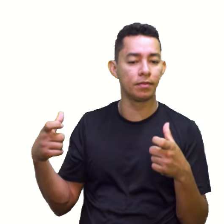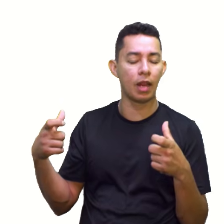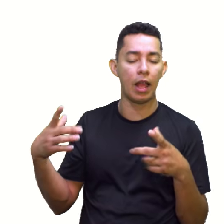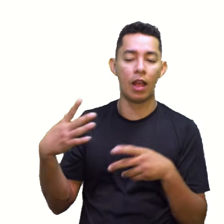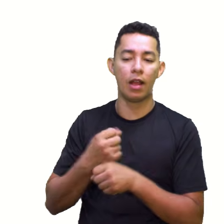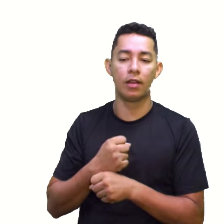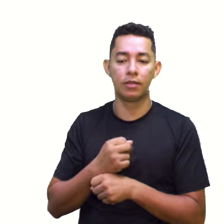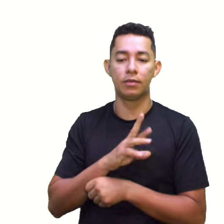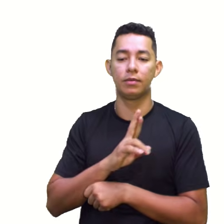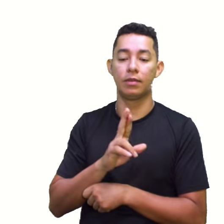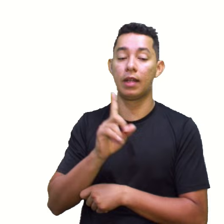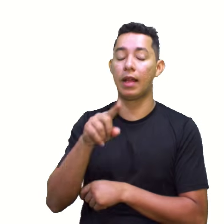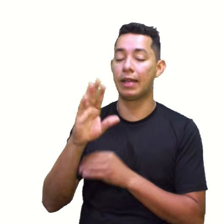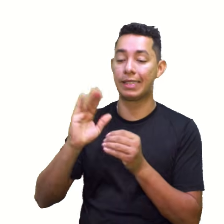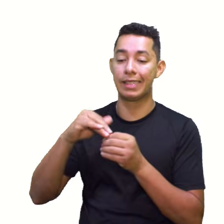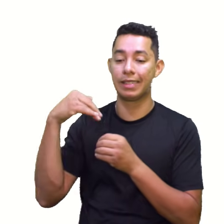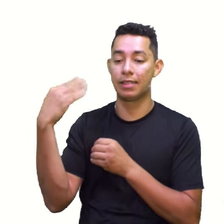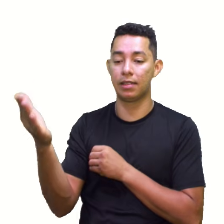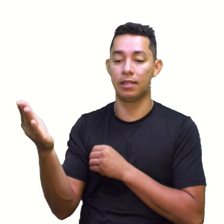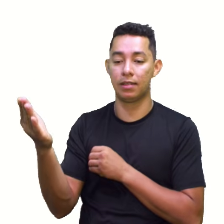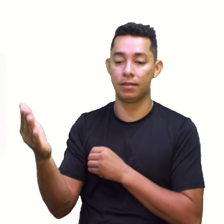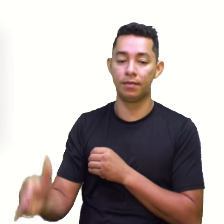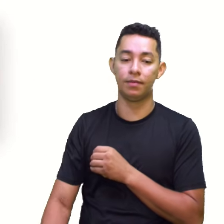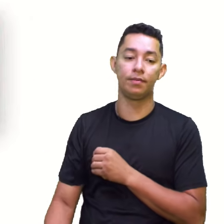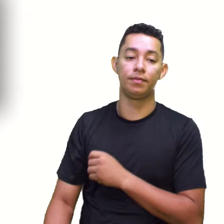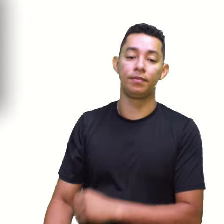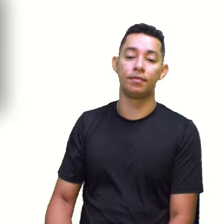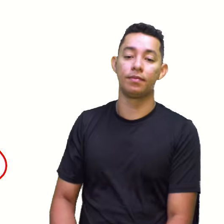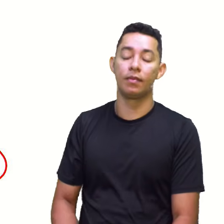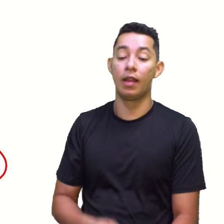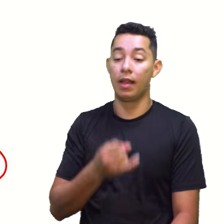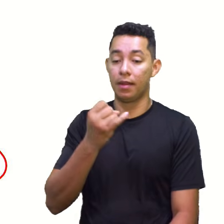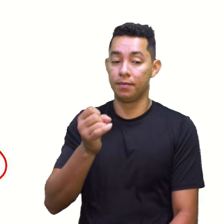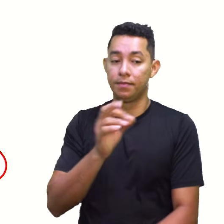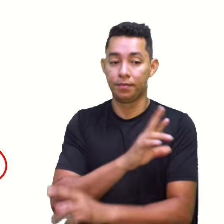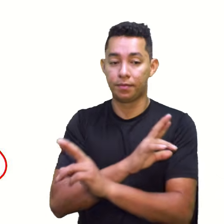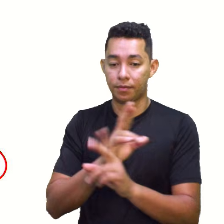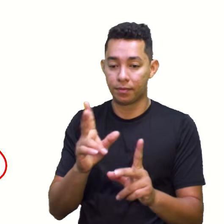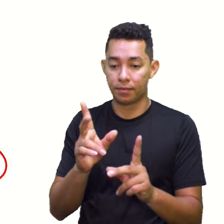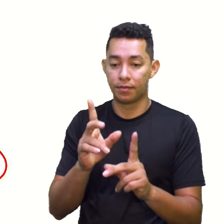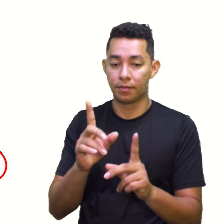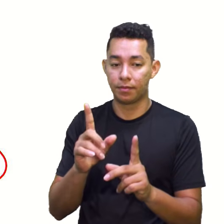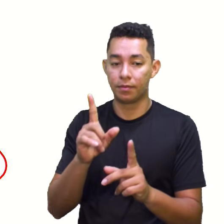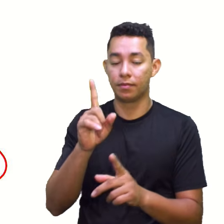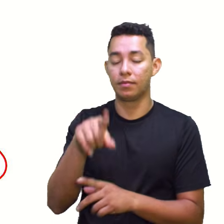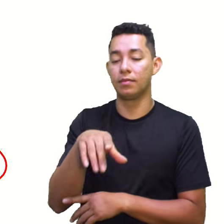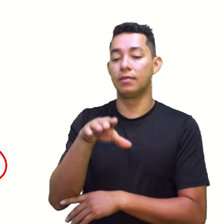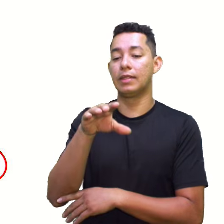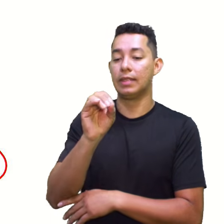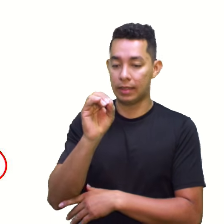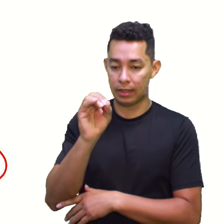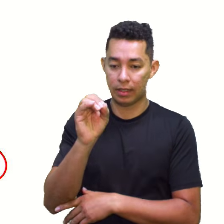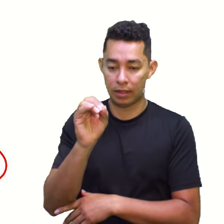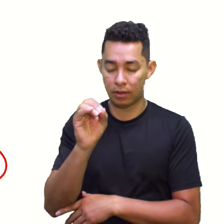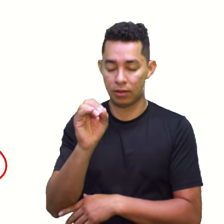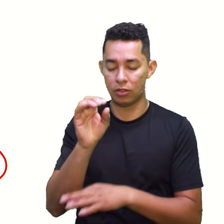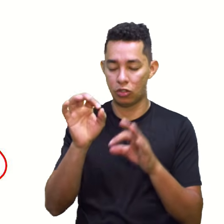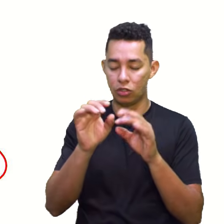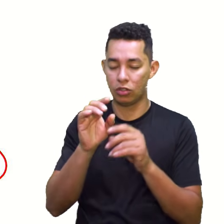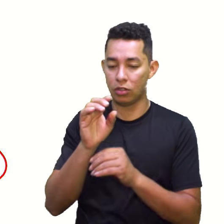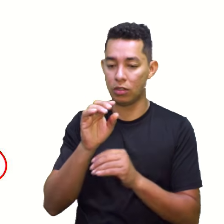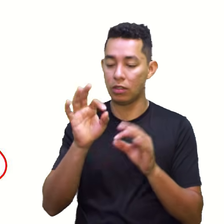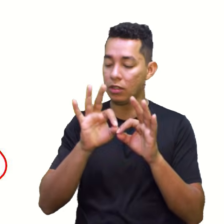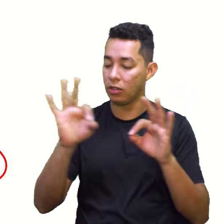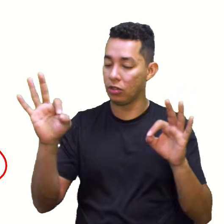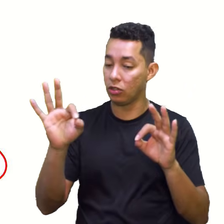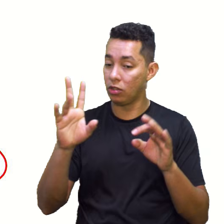raios. Ela é externa. Se essa diferença for zero, distância for